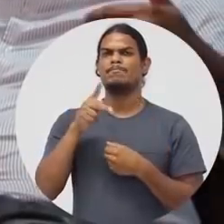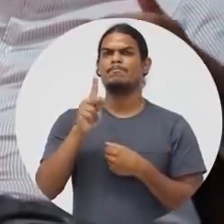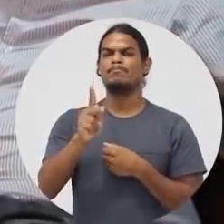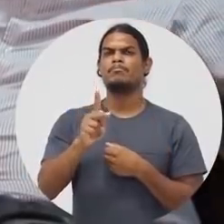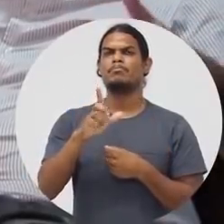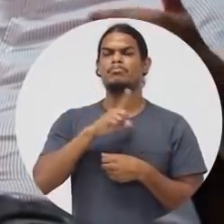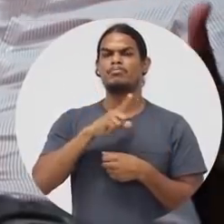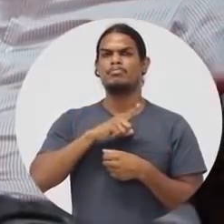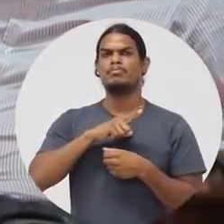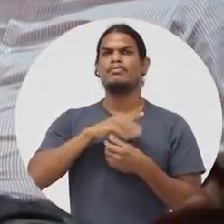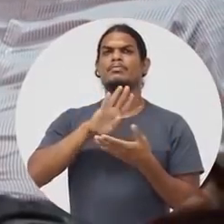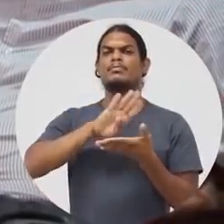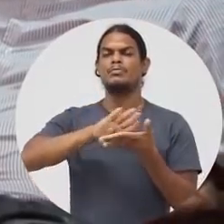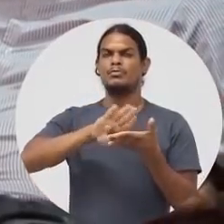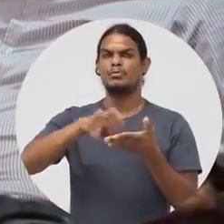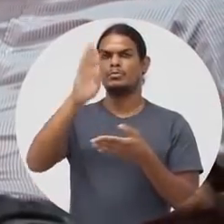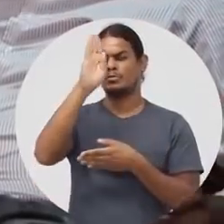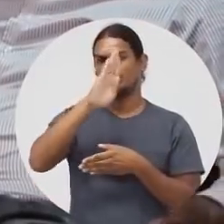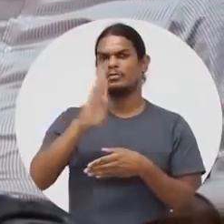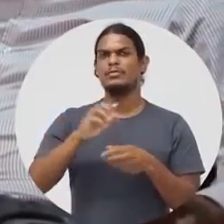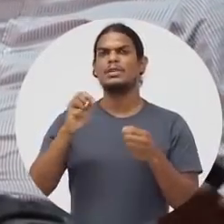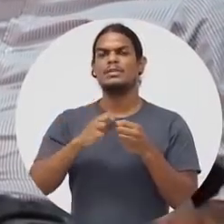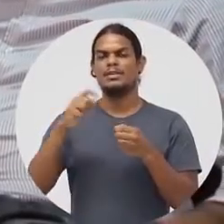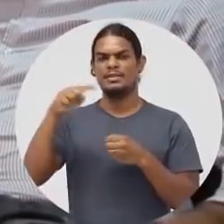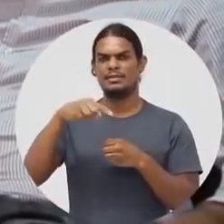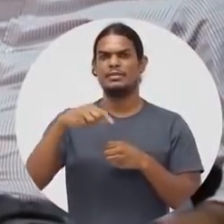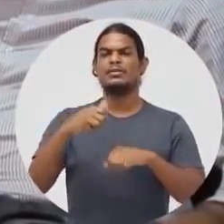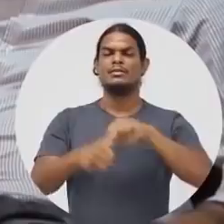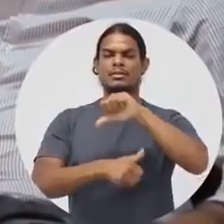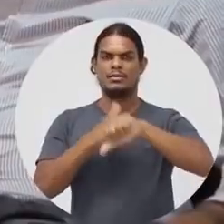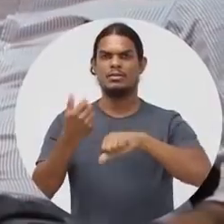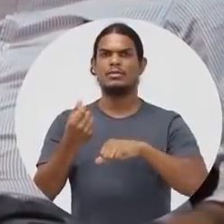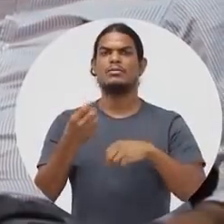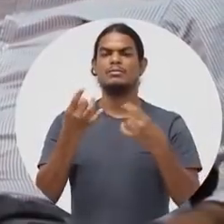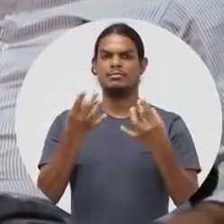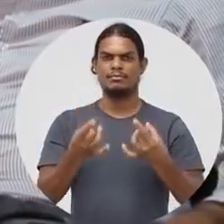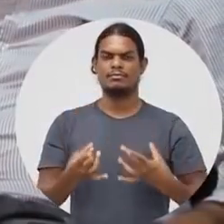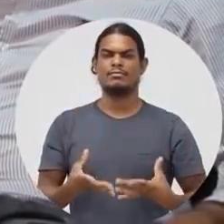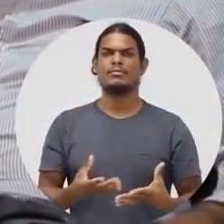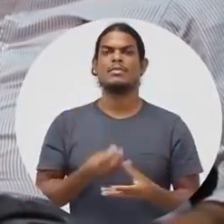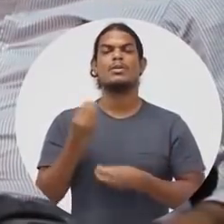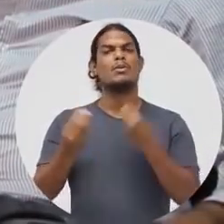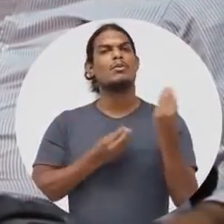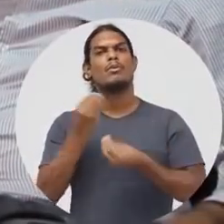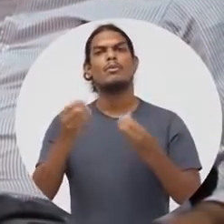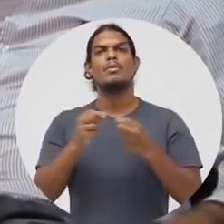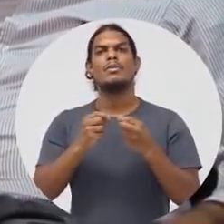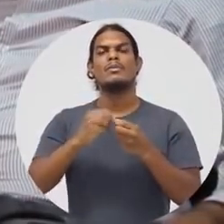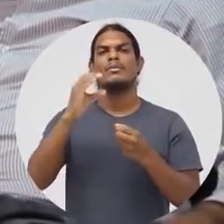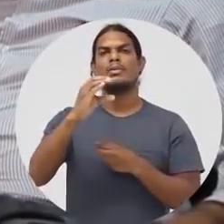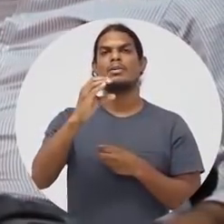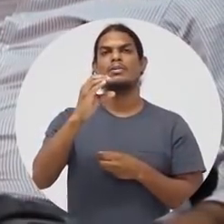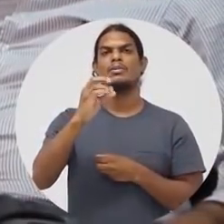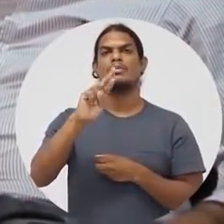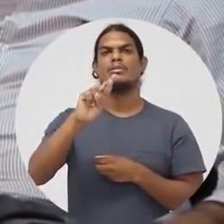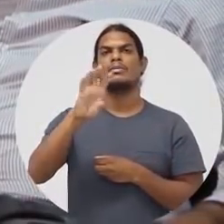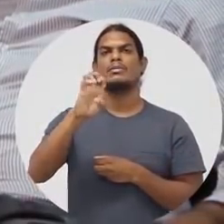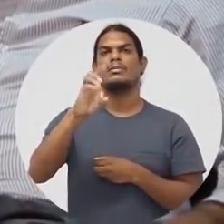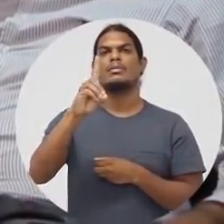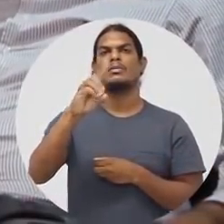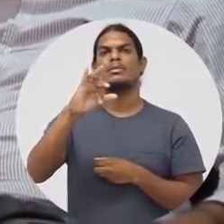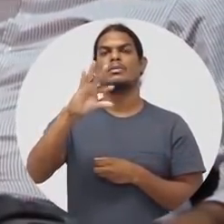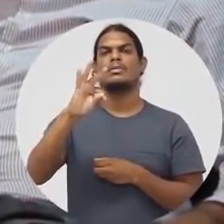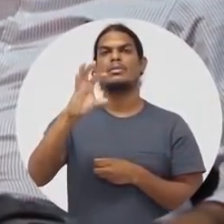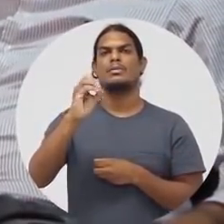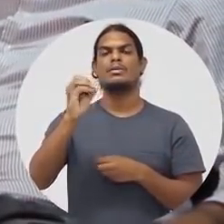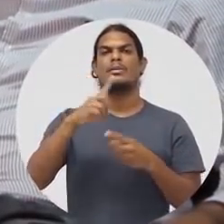Banco do Brasil fazendo essas operações, tá? É o mais comum. Certo. E como é feito o crédito do valor mediante